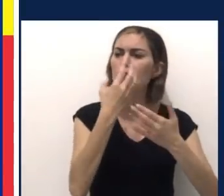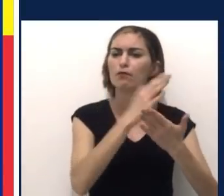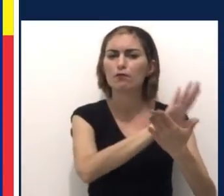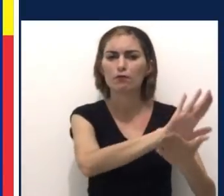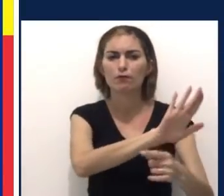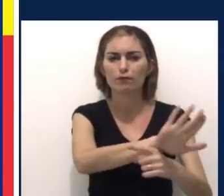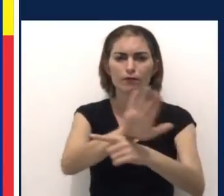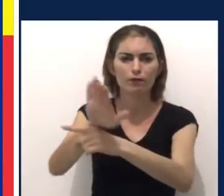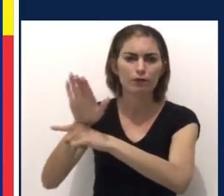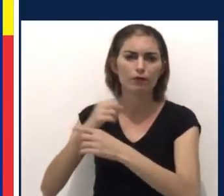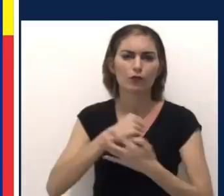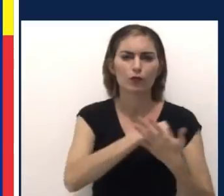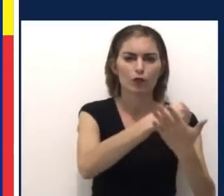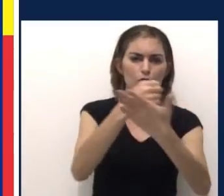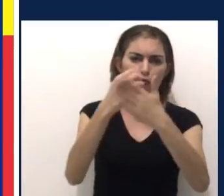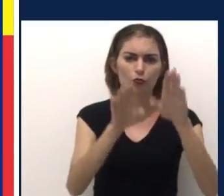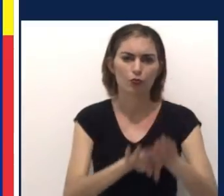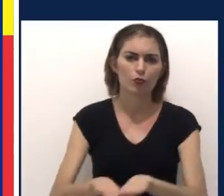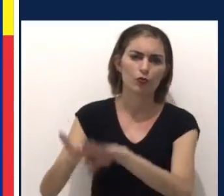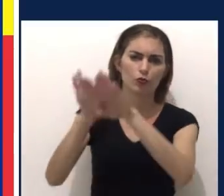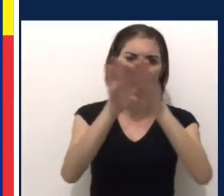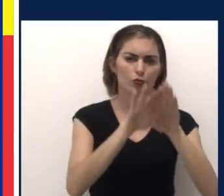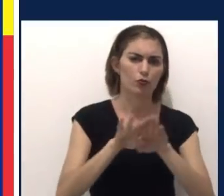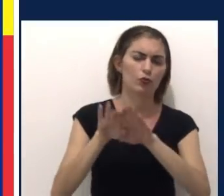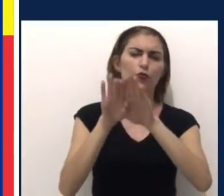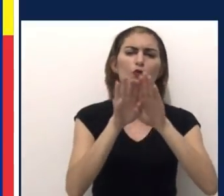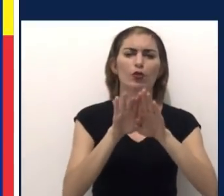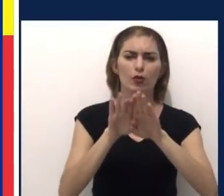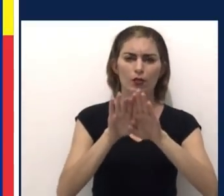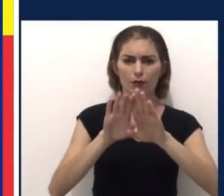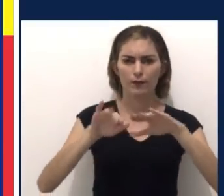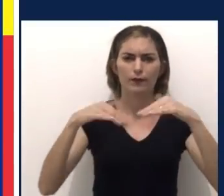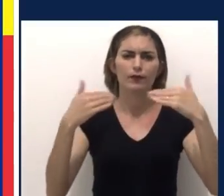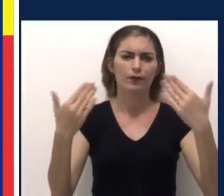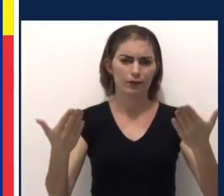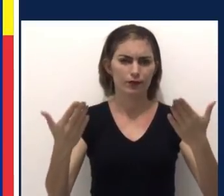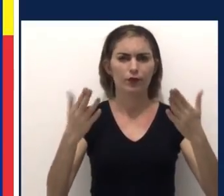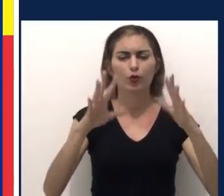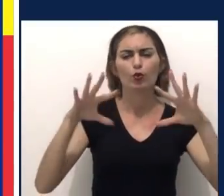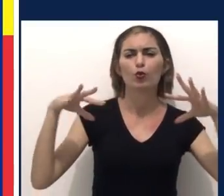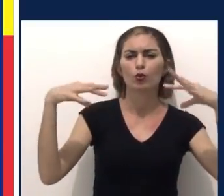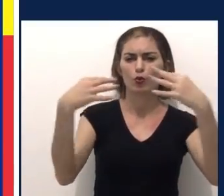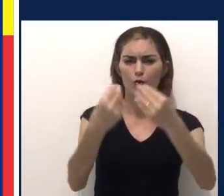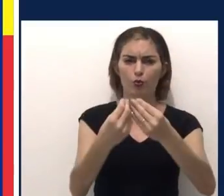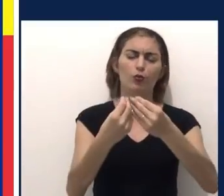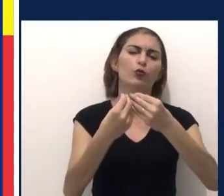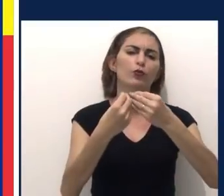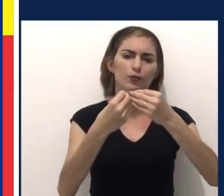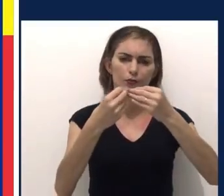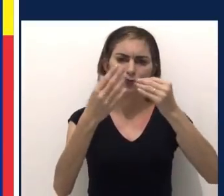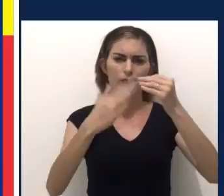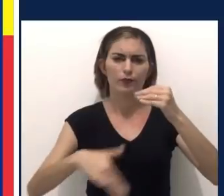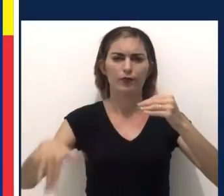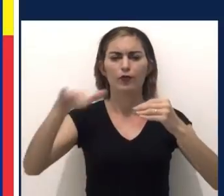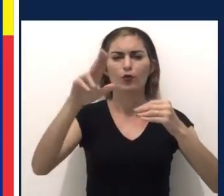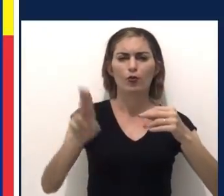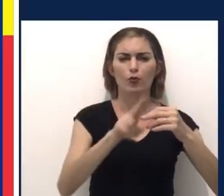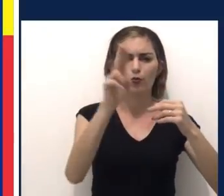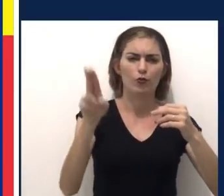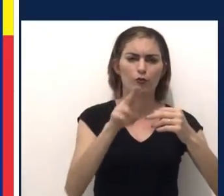e benefício coletivo. Então, considerando válido todos os